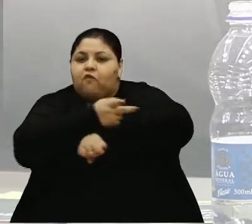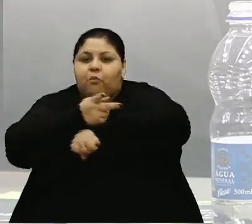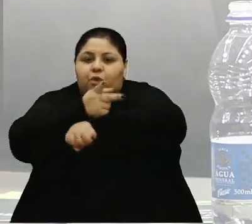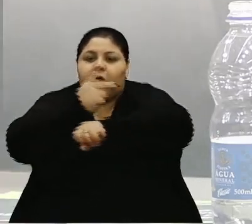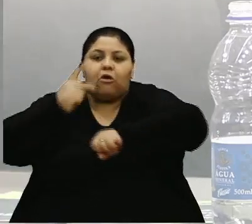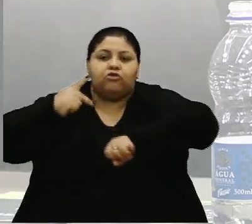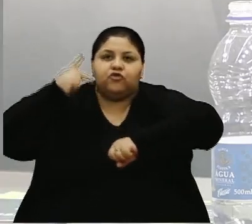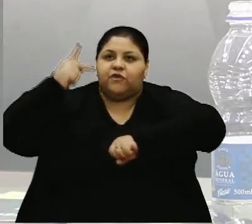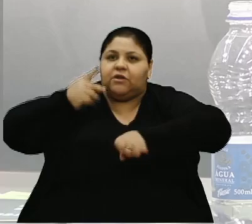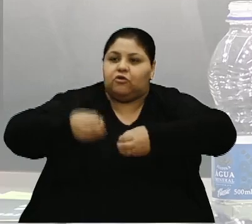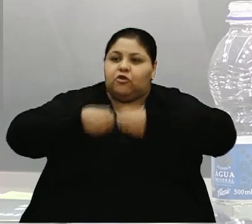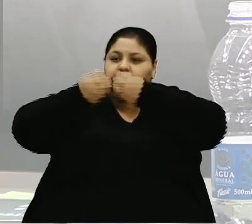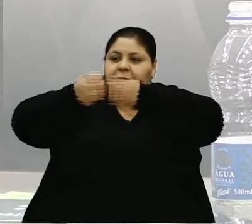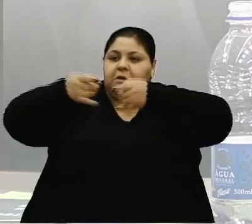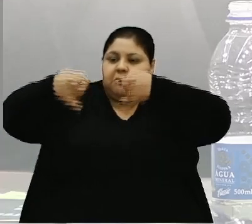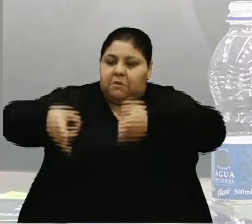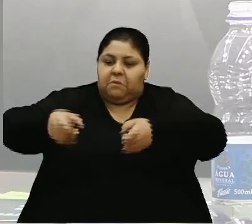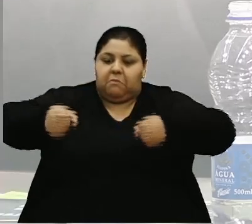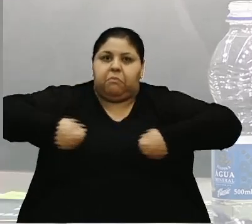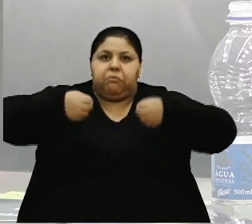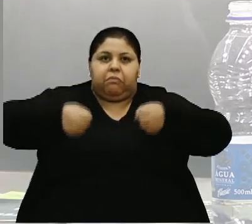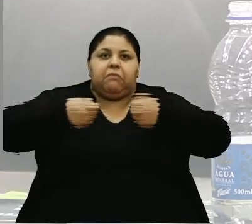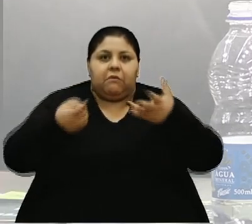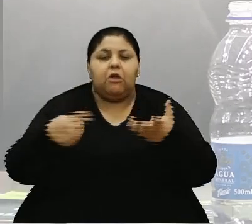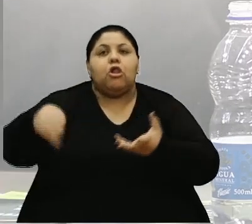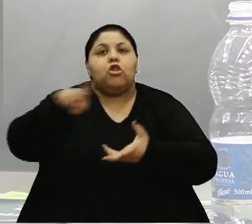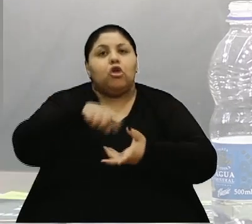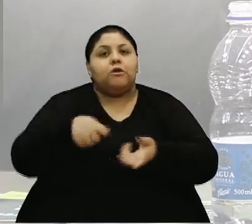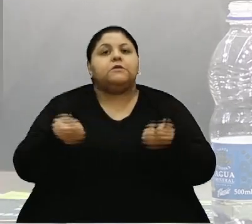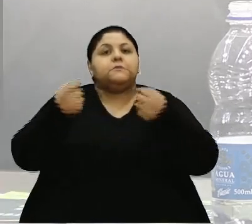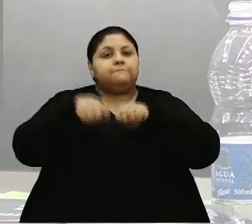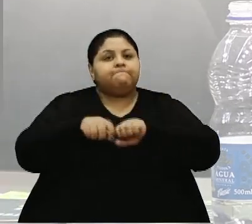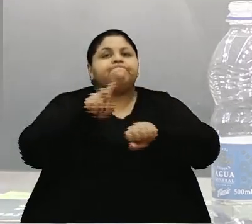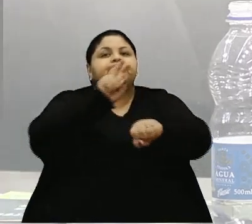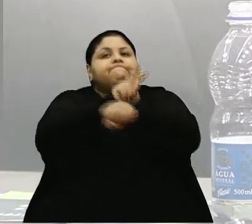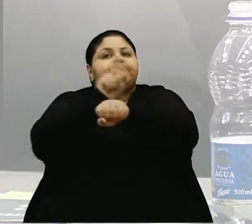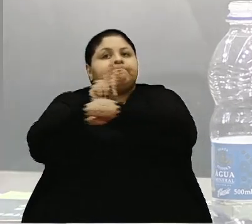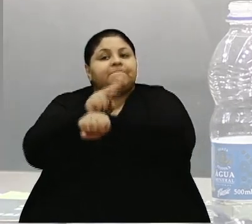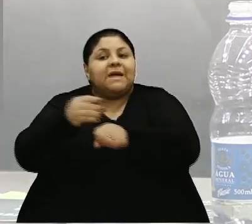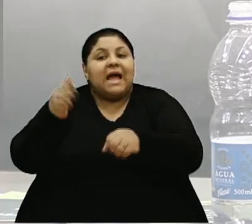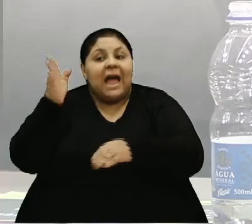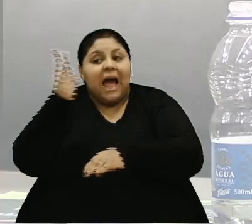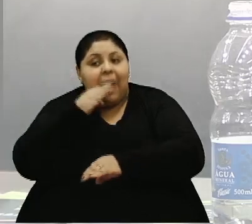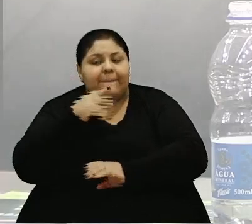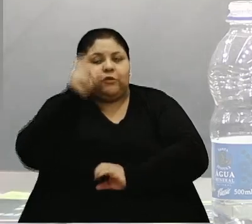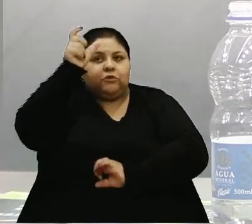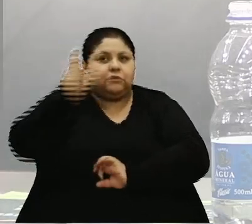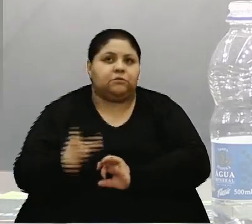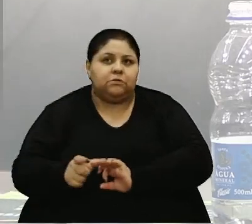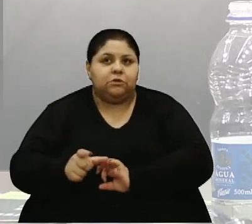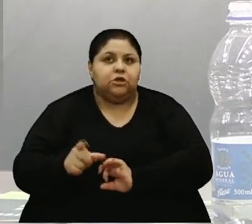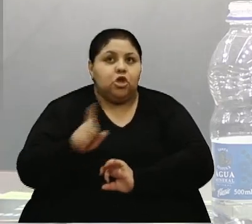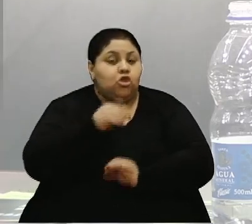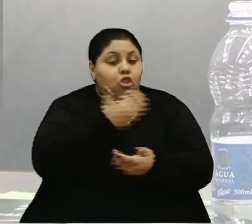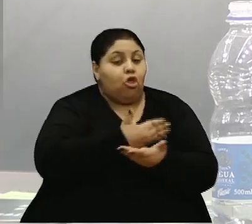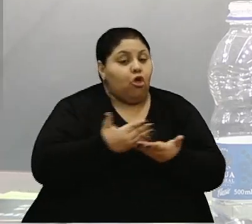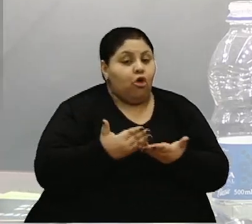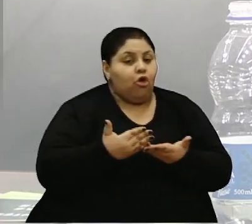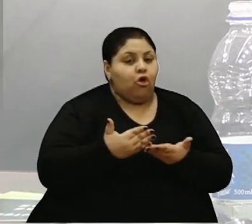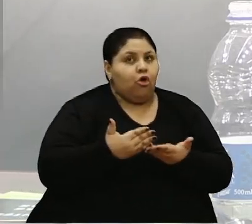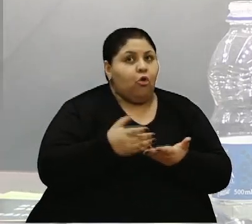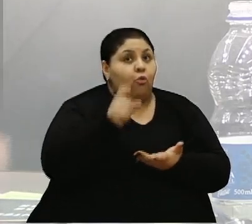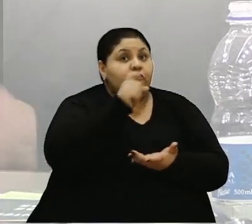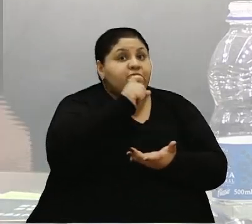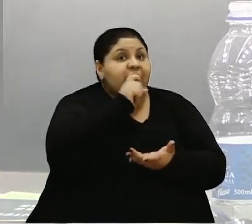hospitalar, uma cadeira de roda. Então nós precisamos tratar imediato essas pessoas. E nós nem iniciamos o topo do